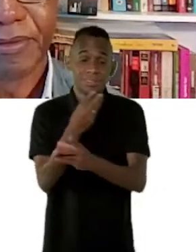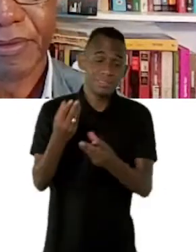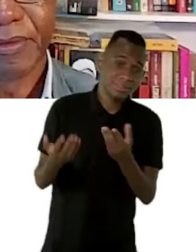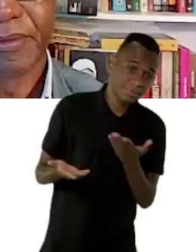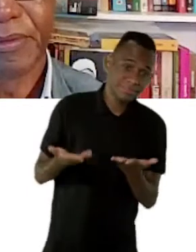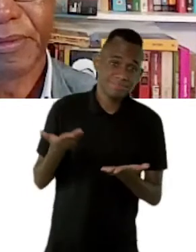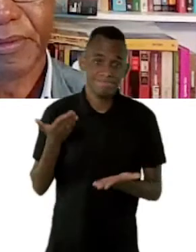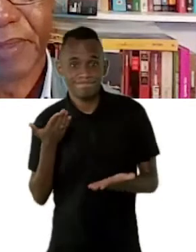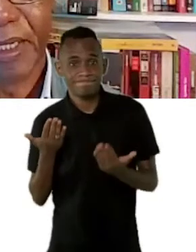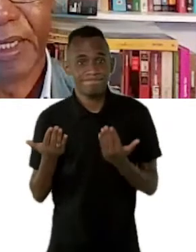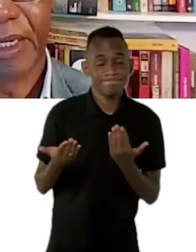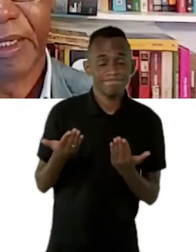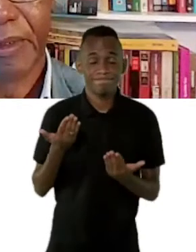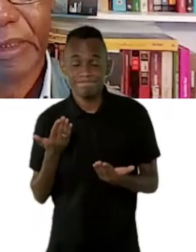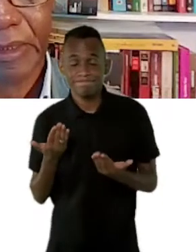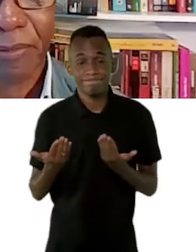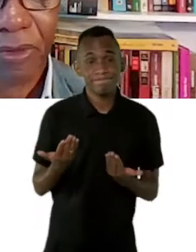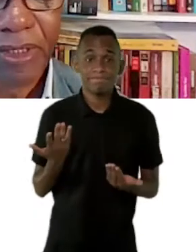bela expressão.